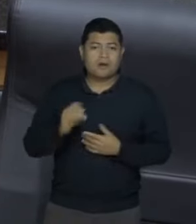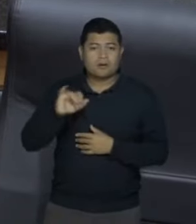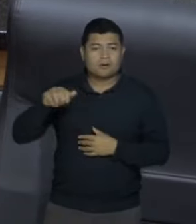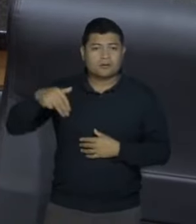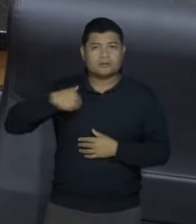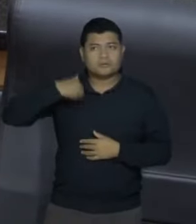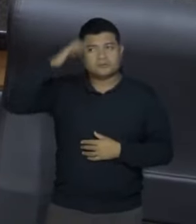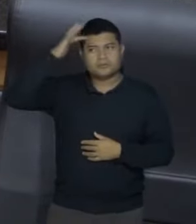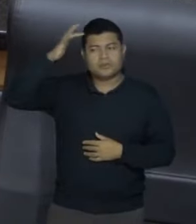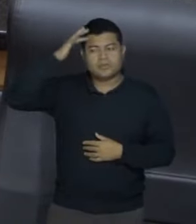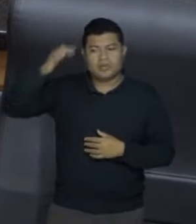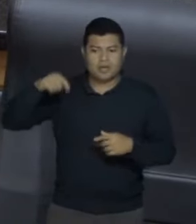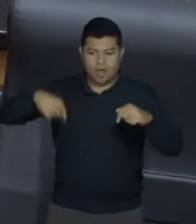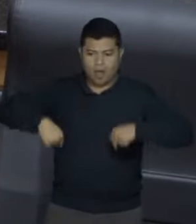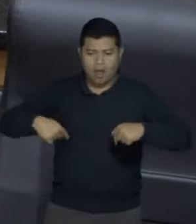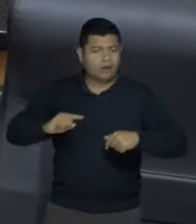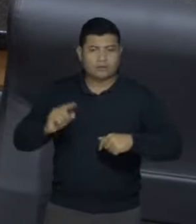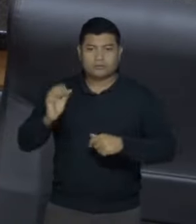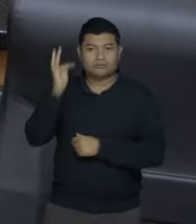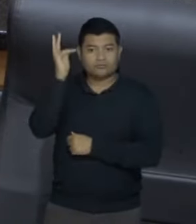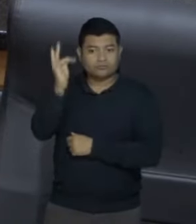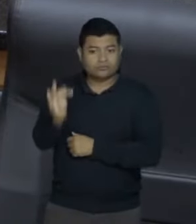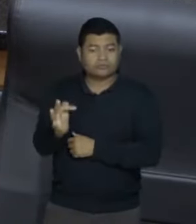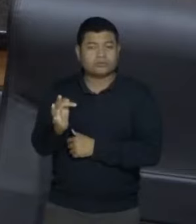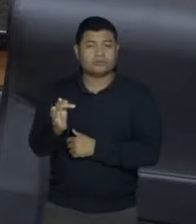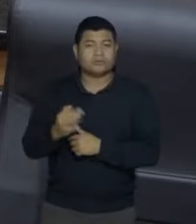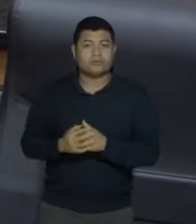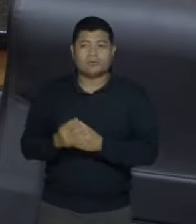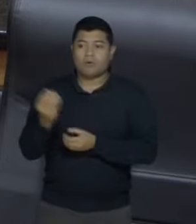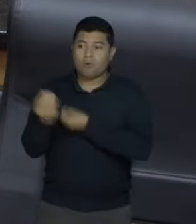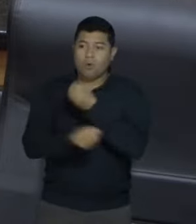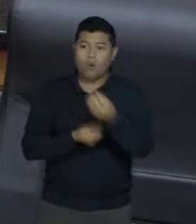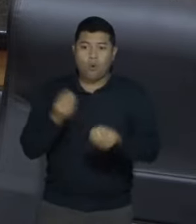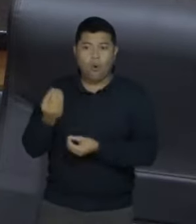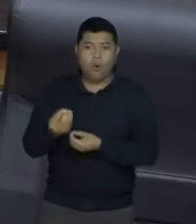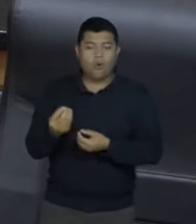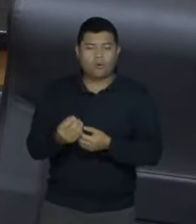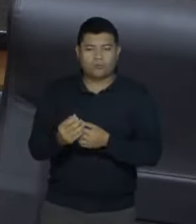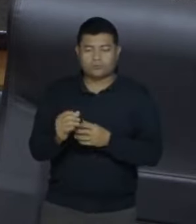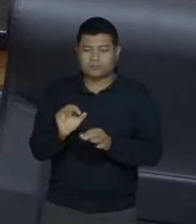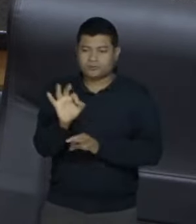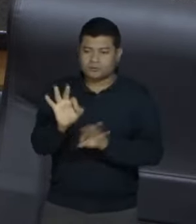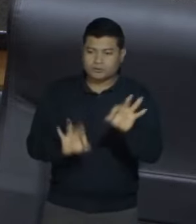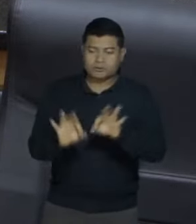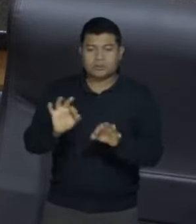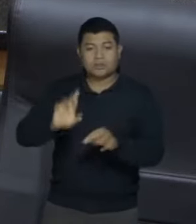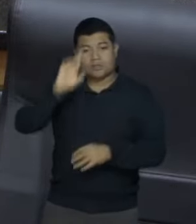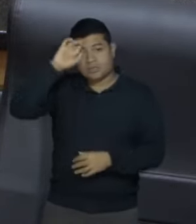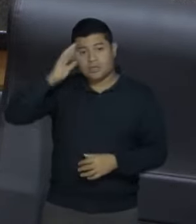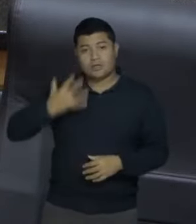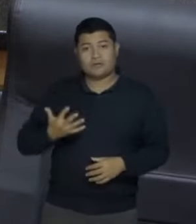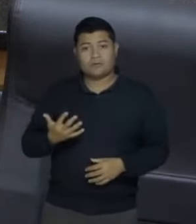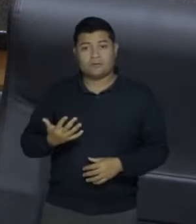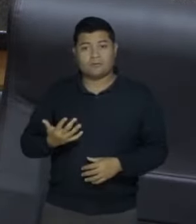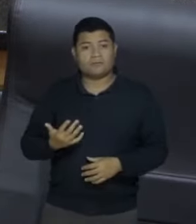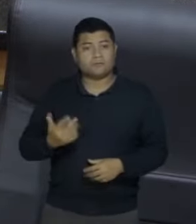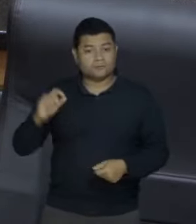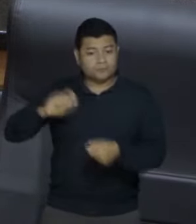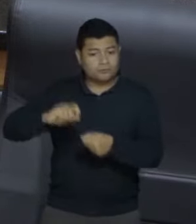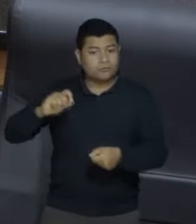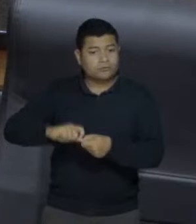pensando para frente tá vendo como solucionar fazer e está